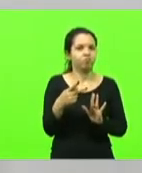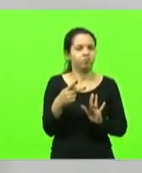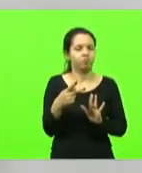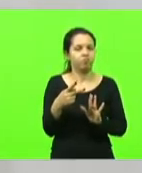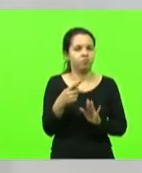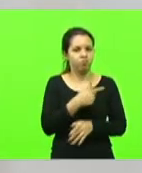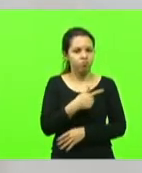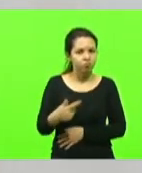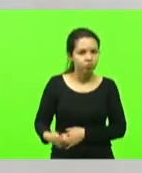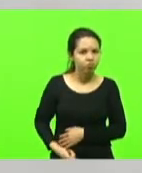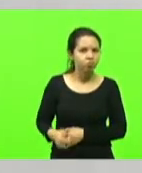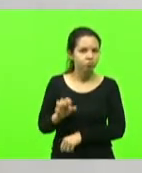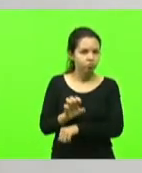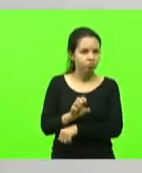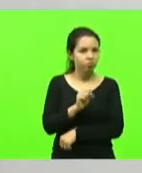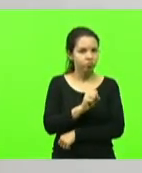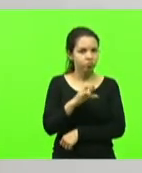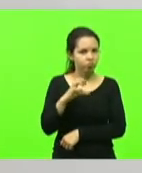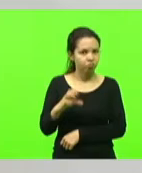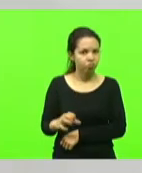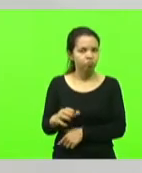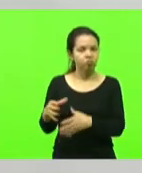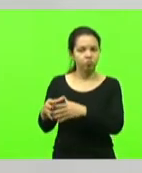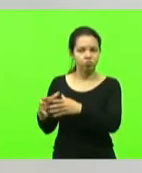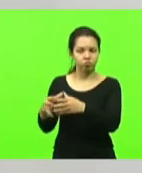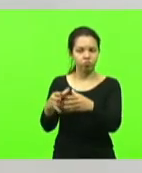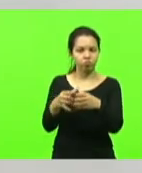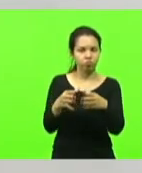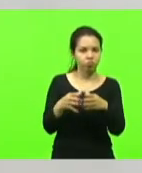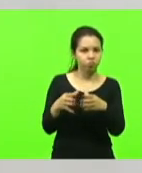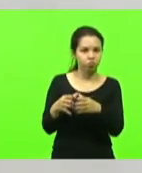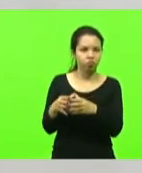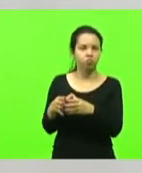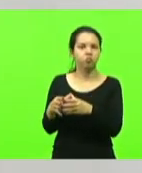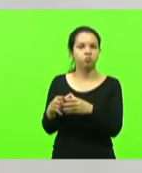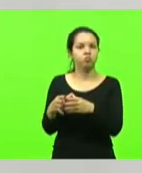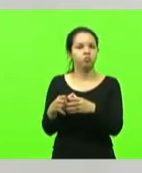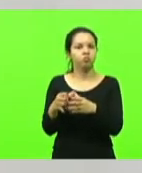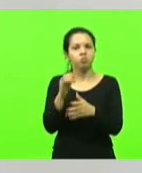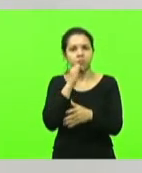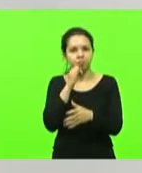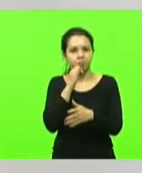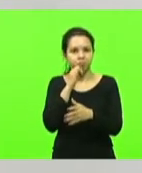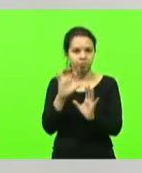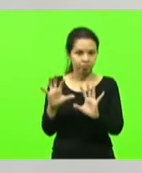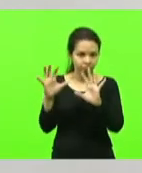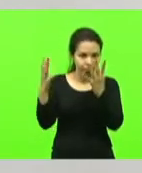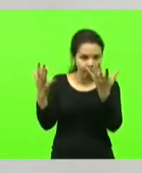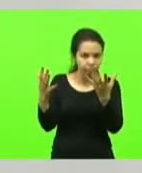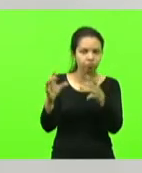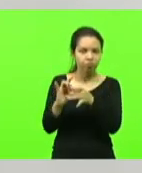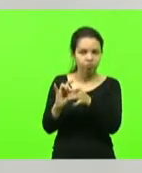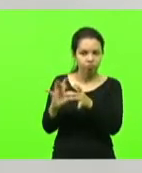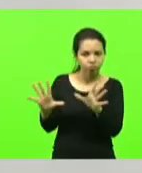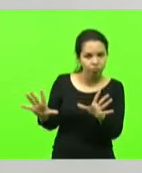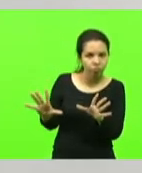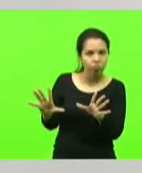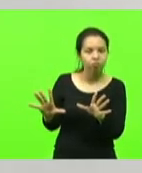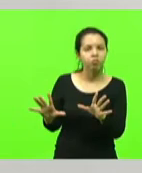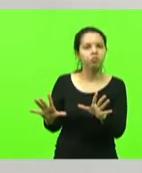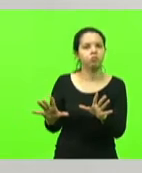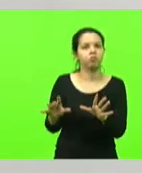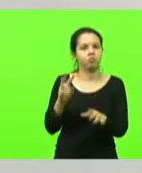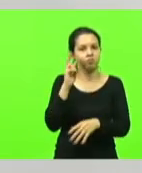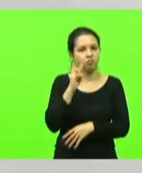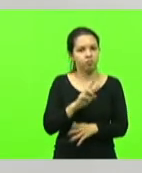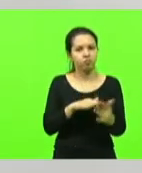realizou alterações para alguns setores, principalmente das festas, iriam rever também as escolas. Pois é, nós estamos